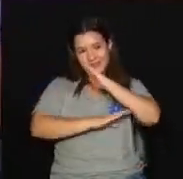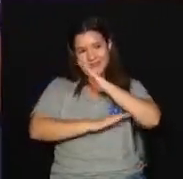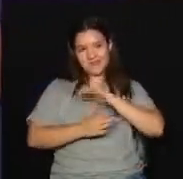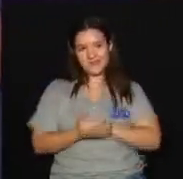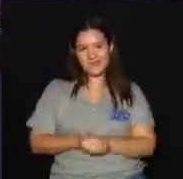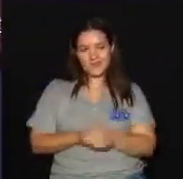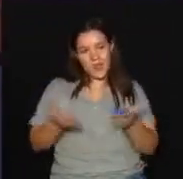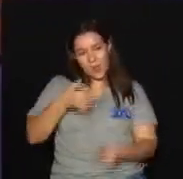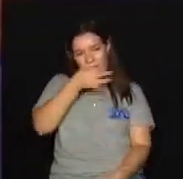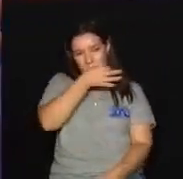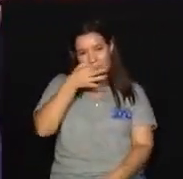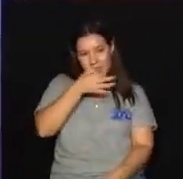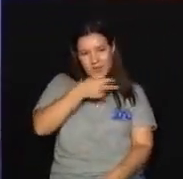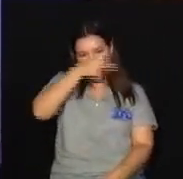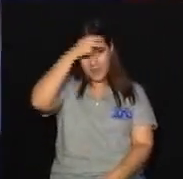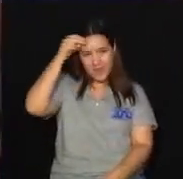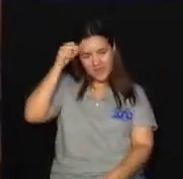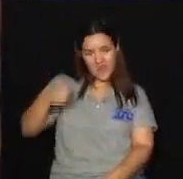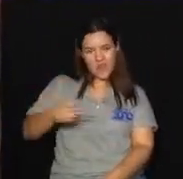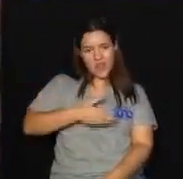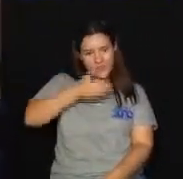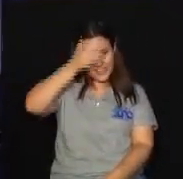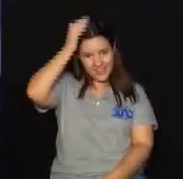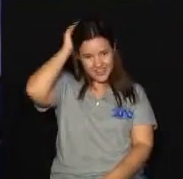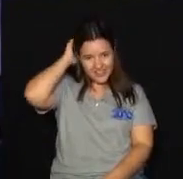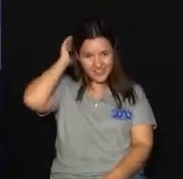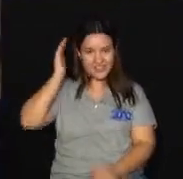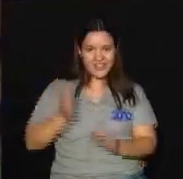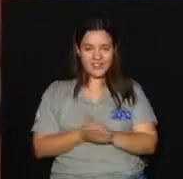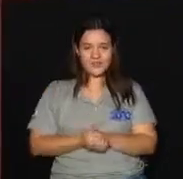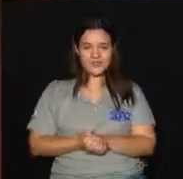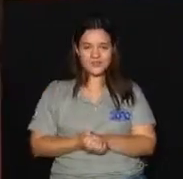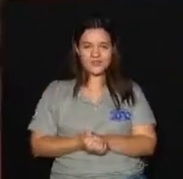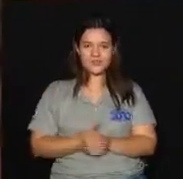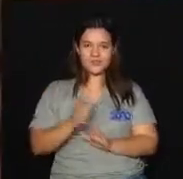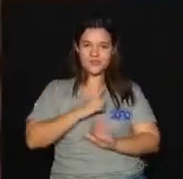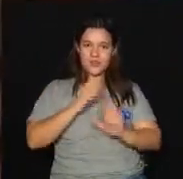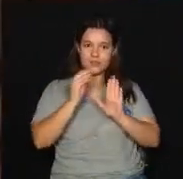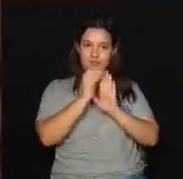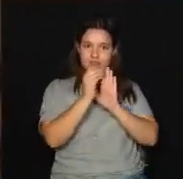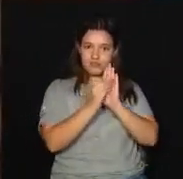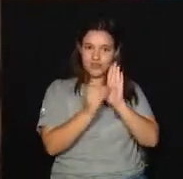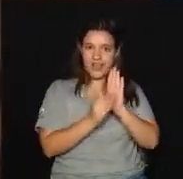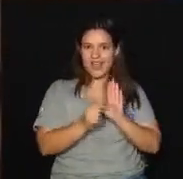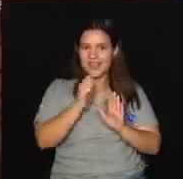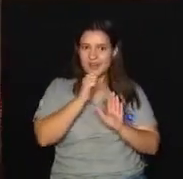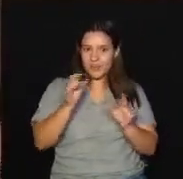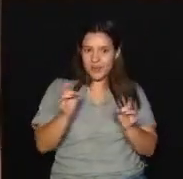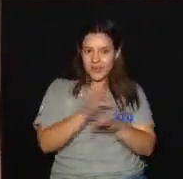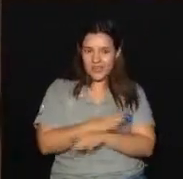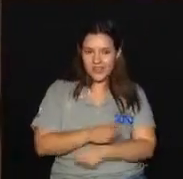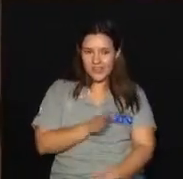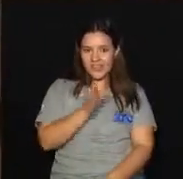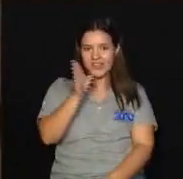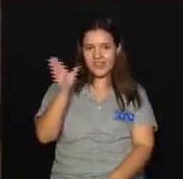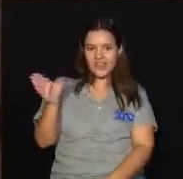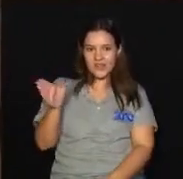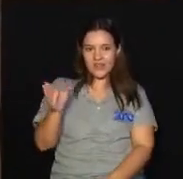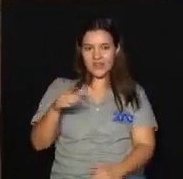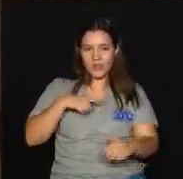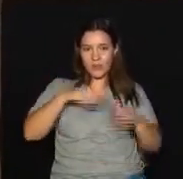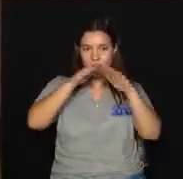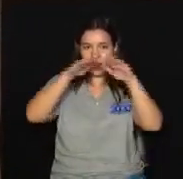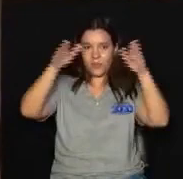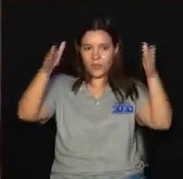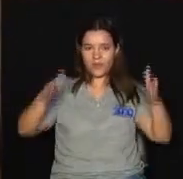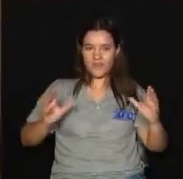as palavras do prefeito eleito Dário Saad, ele que tem uma agenda ainda, não acabou essa agenda, ele vai lá para o Barracão